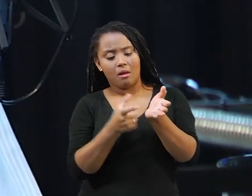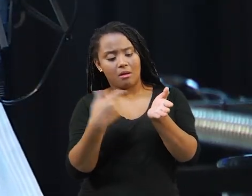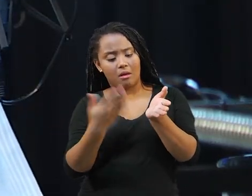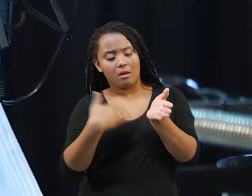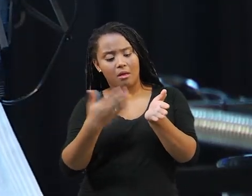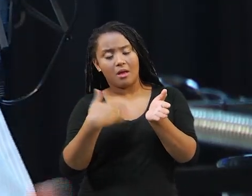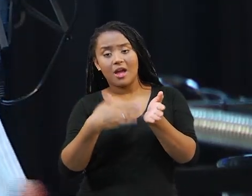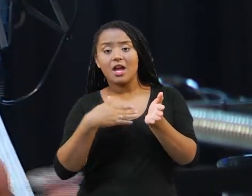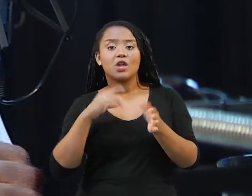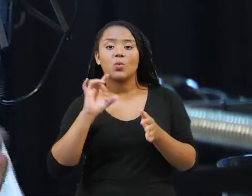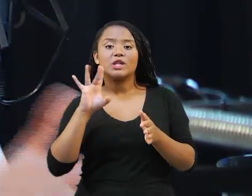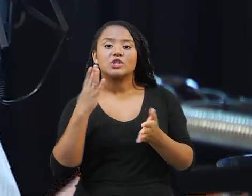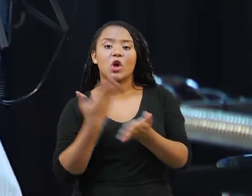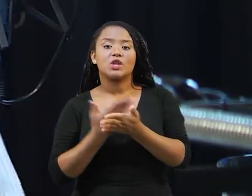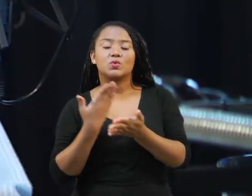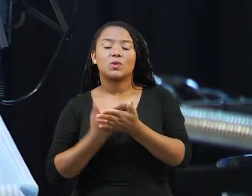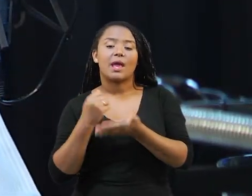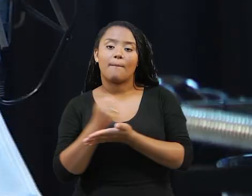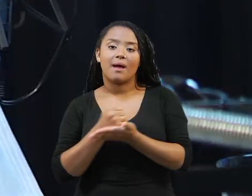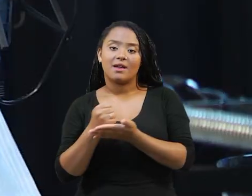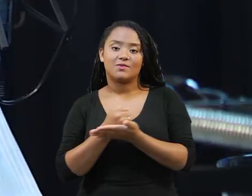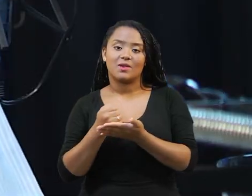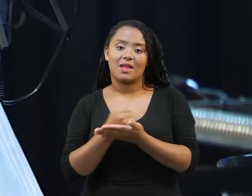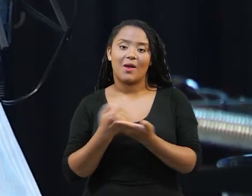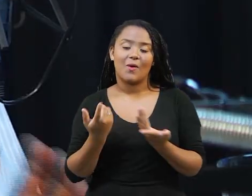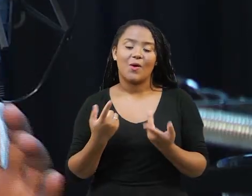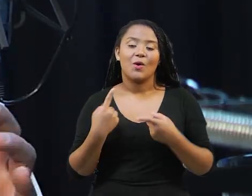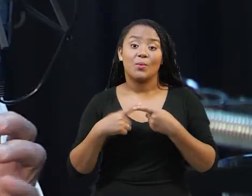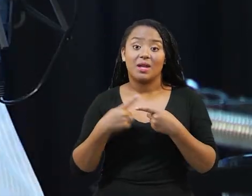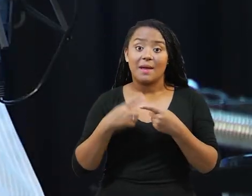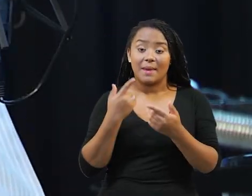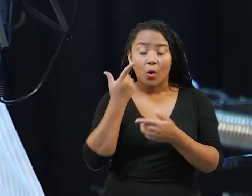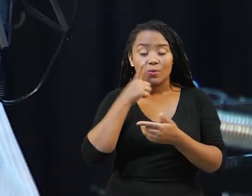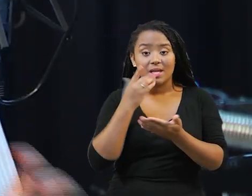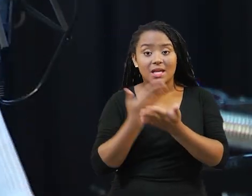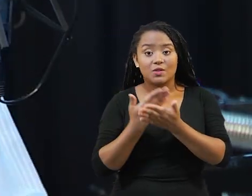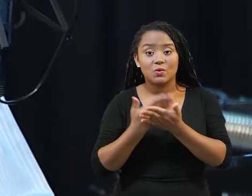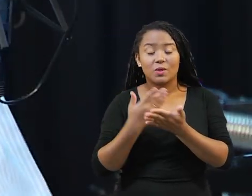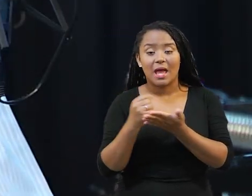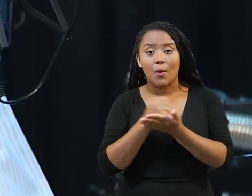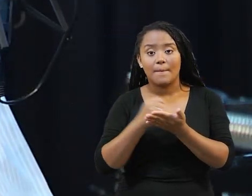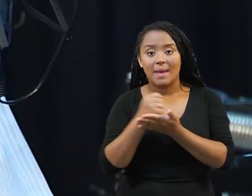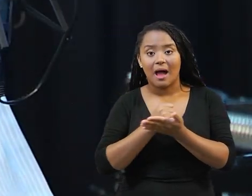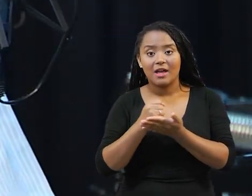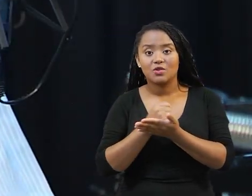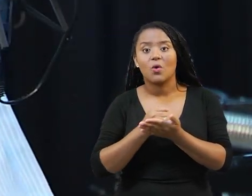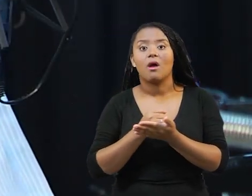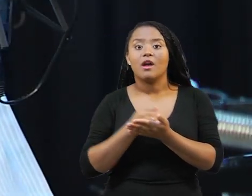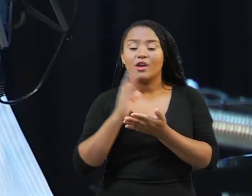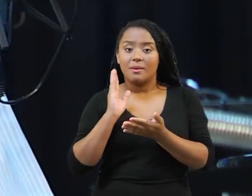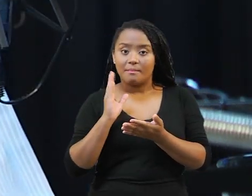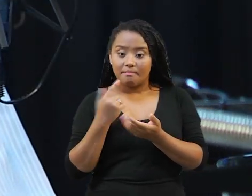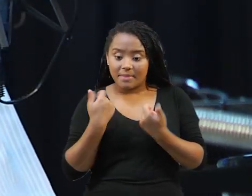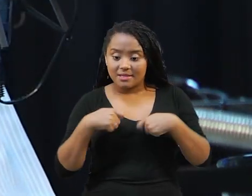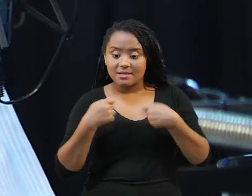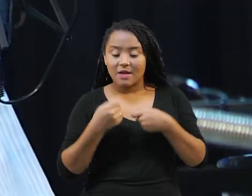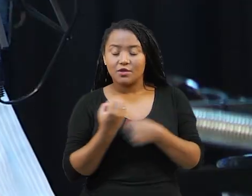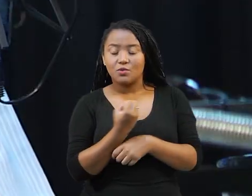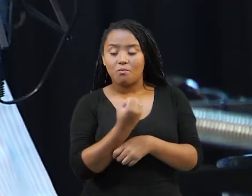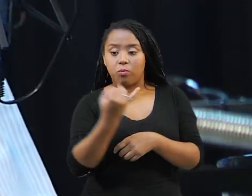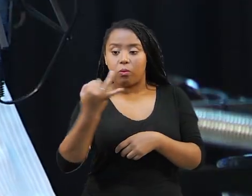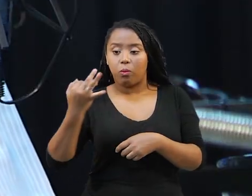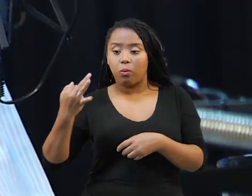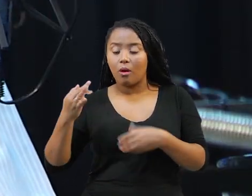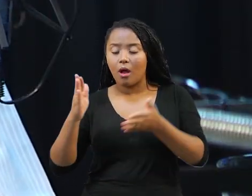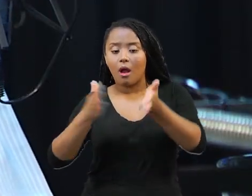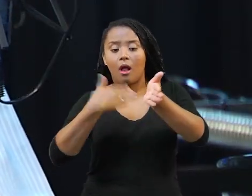o básico, né? Estudar o básico a gente tinha que ter muito livro. As bibliotecas nossas eram enormes. E não só isso, as atualizações.